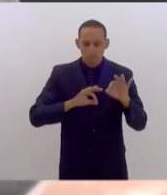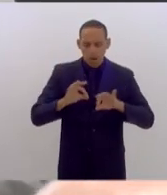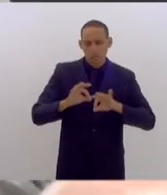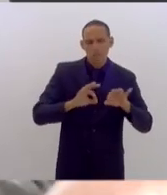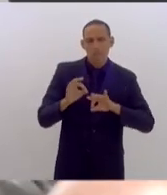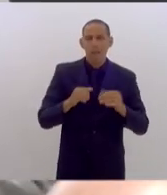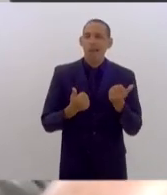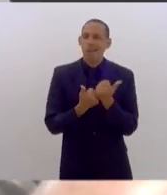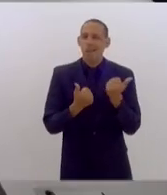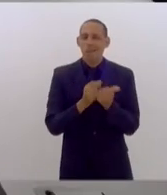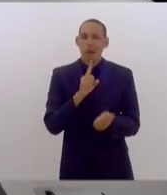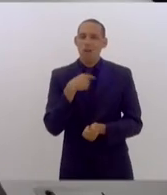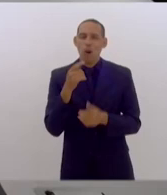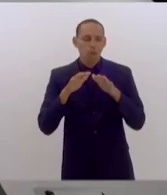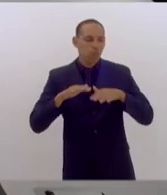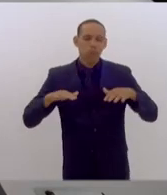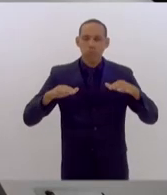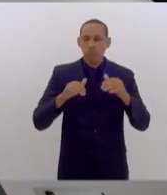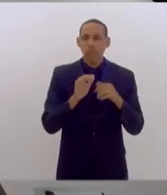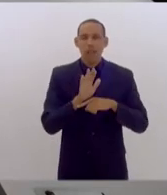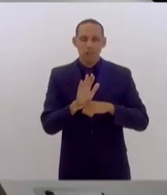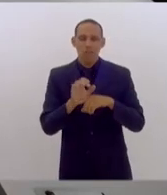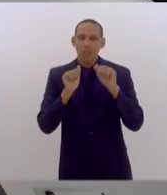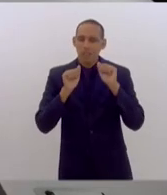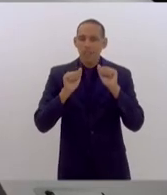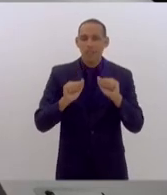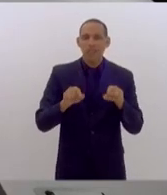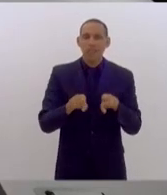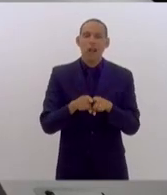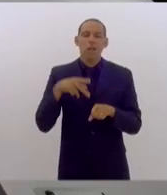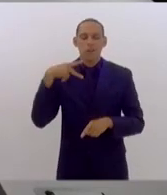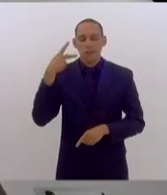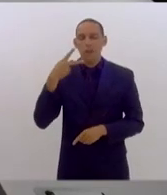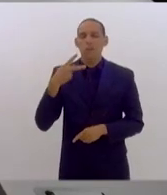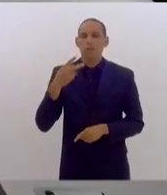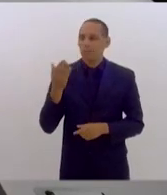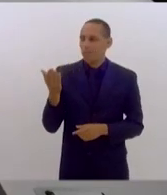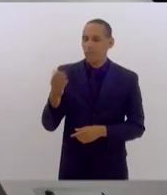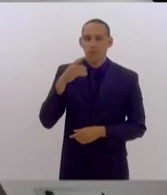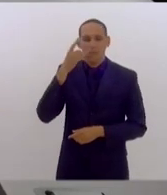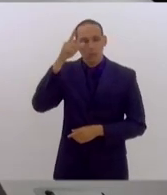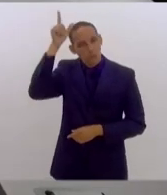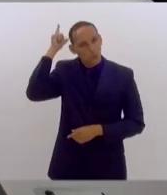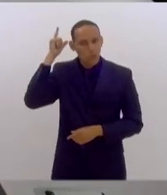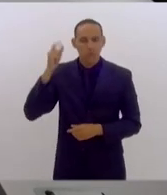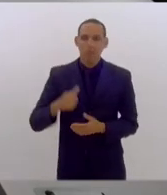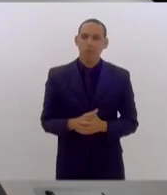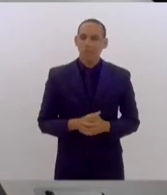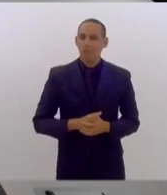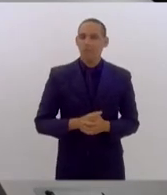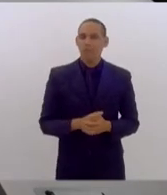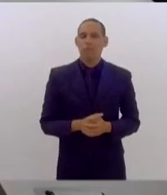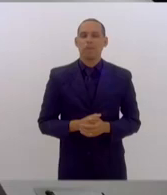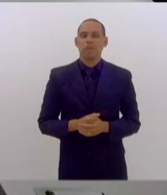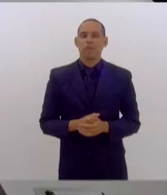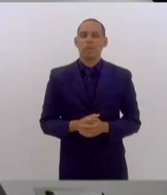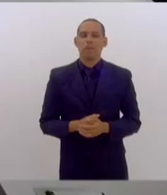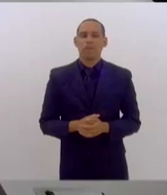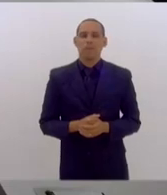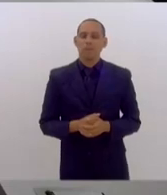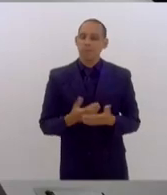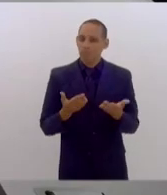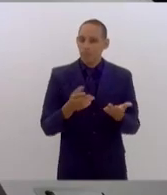com a colaboração de todos os nossos assessores e dos próprios parlamentares deputados Paulo para Presidente